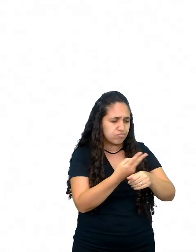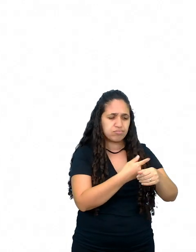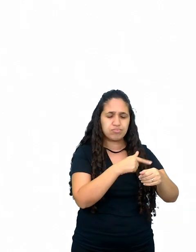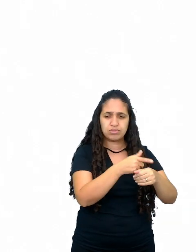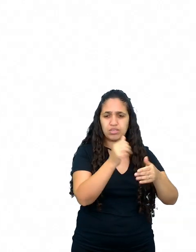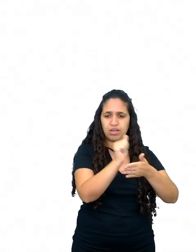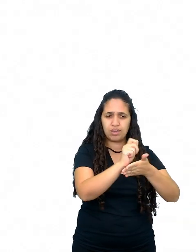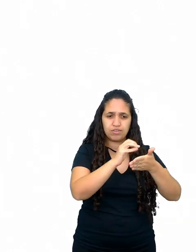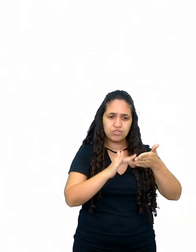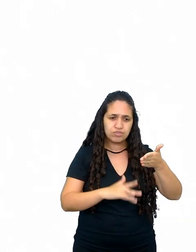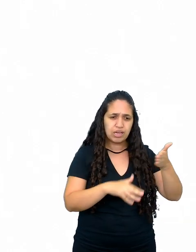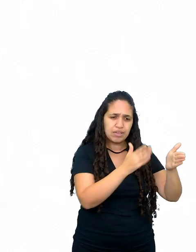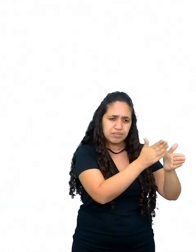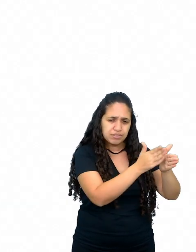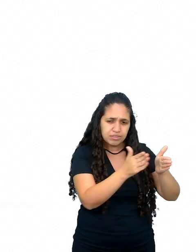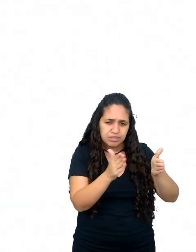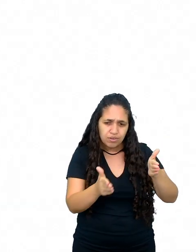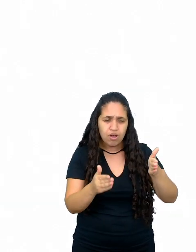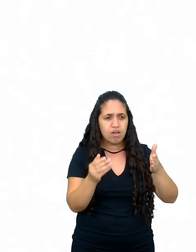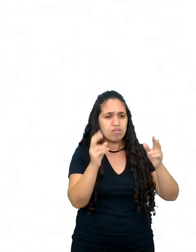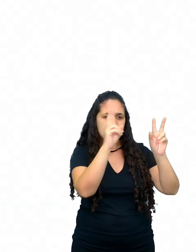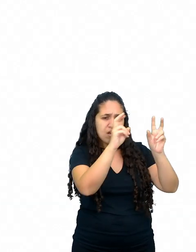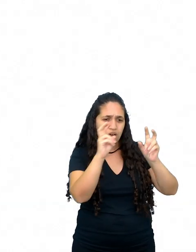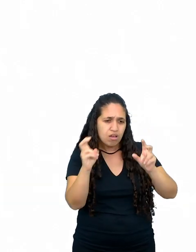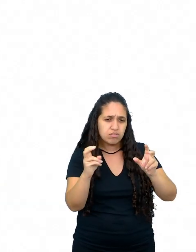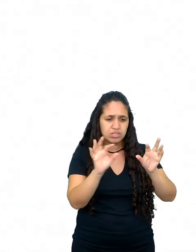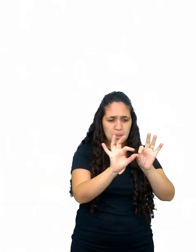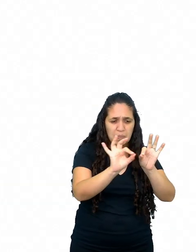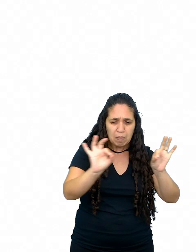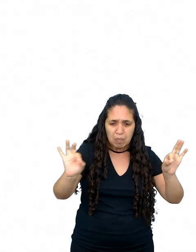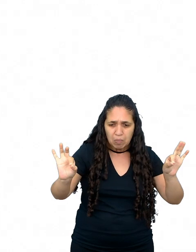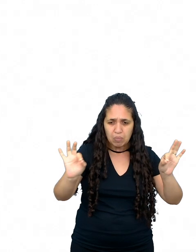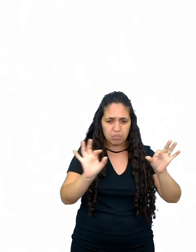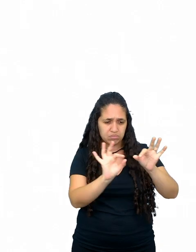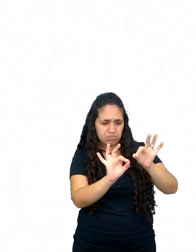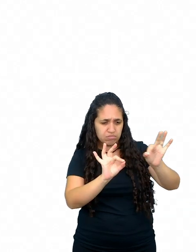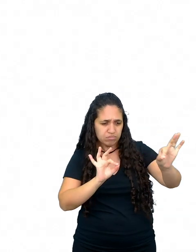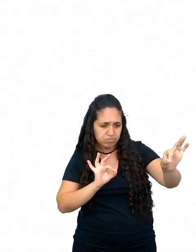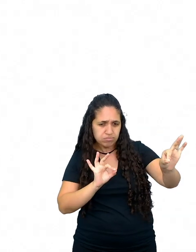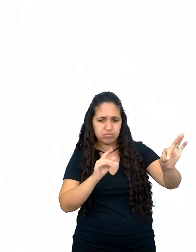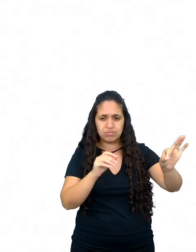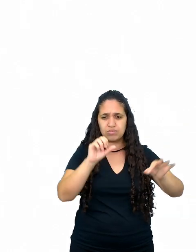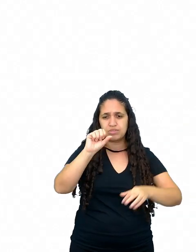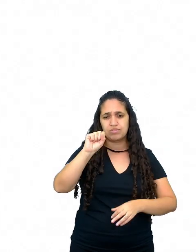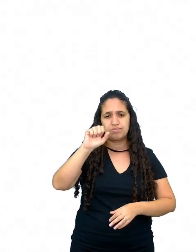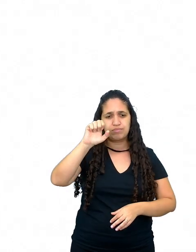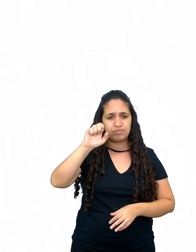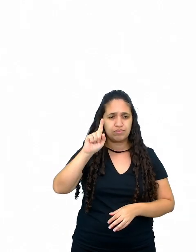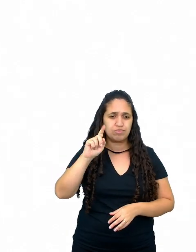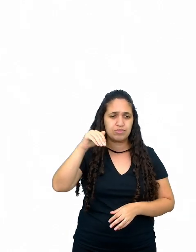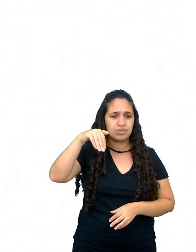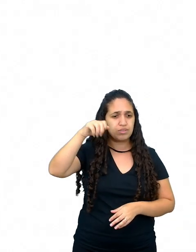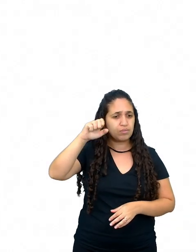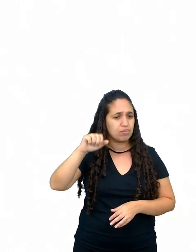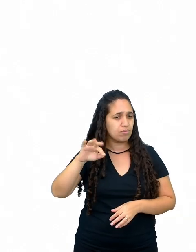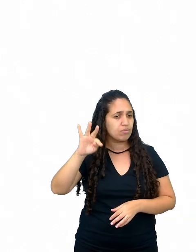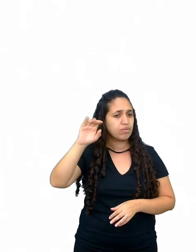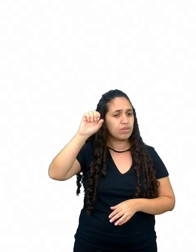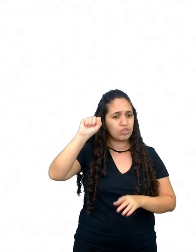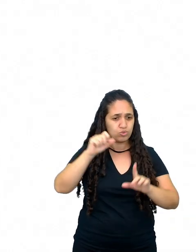dessa sequência, que fala de ponto médio, distância, de segmentos lá no plano